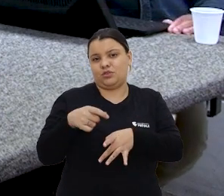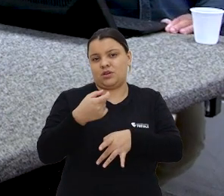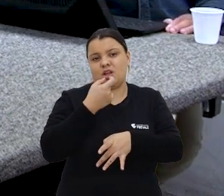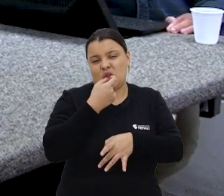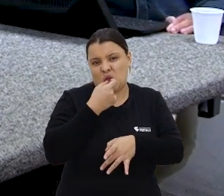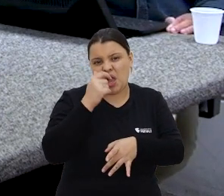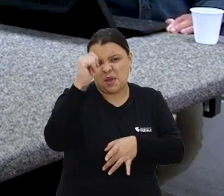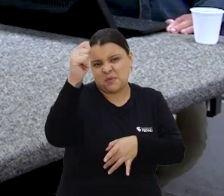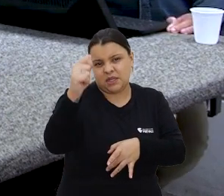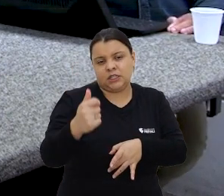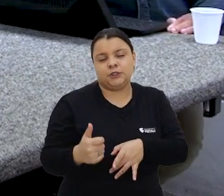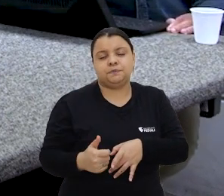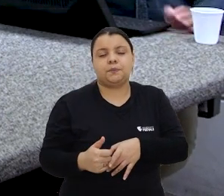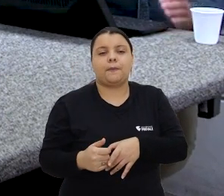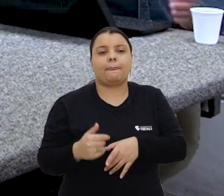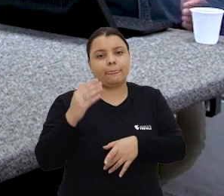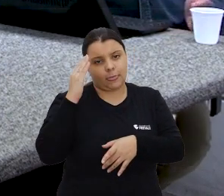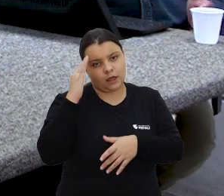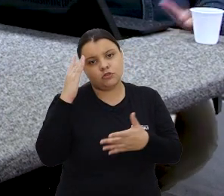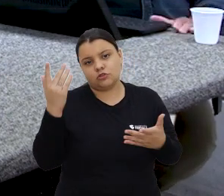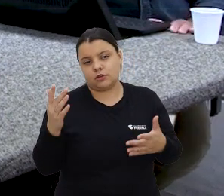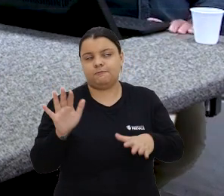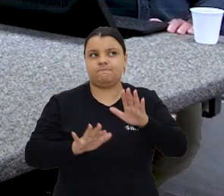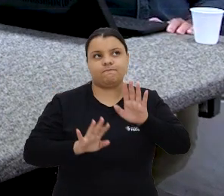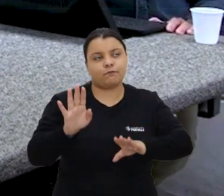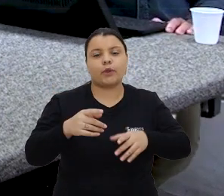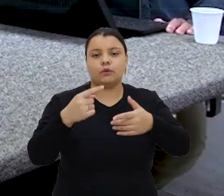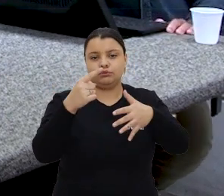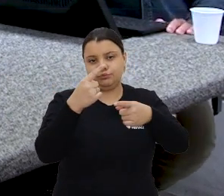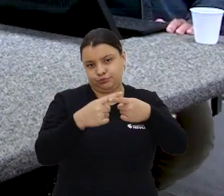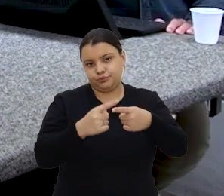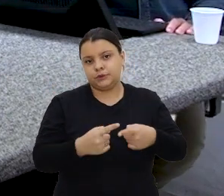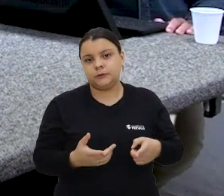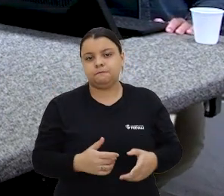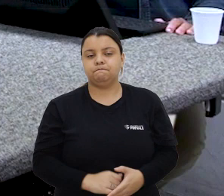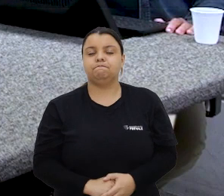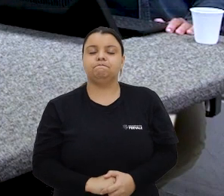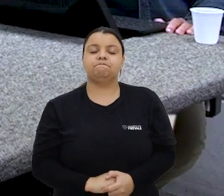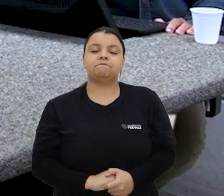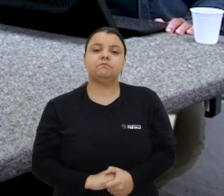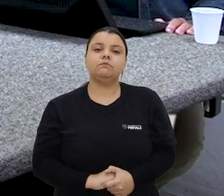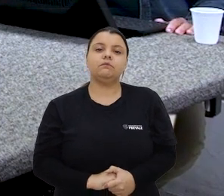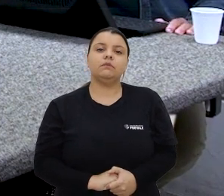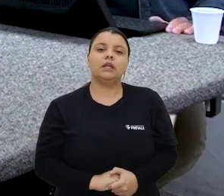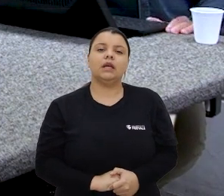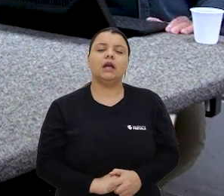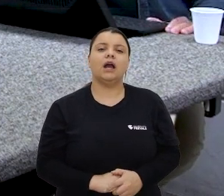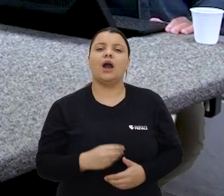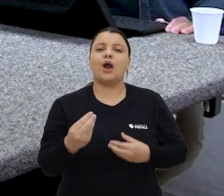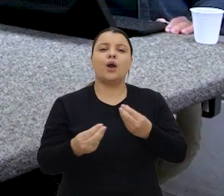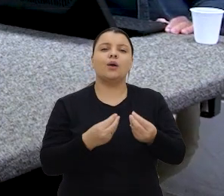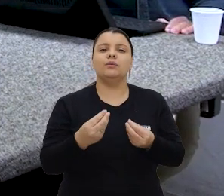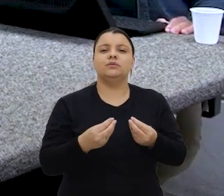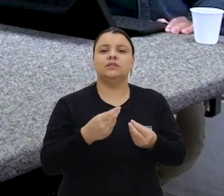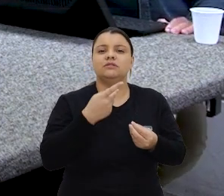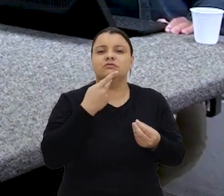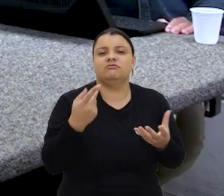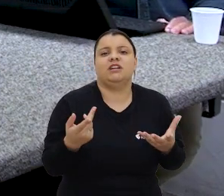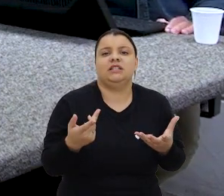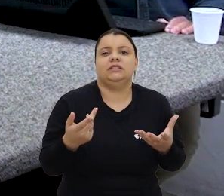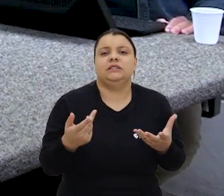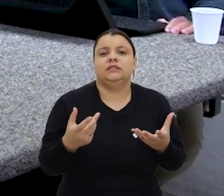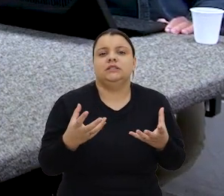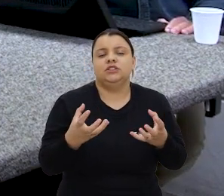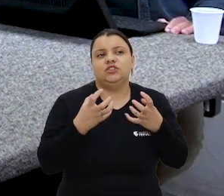e a gente sabe alguns motivos, né? E A gente queria ouvir isso. A gente queria ouvir. Esse